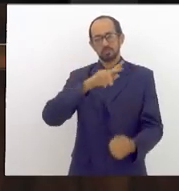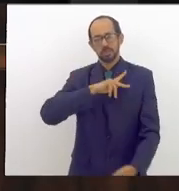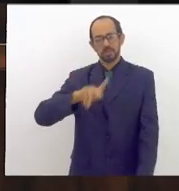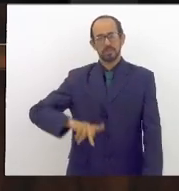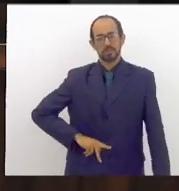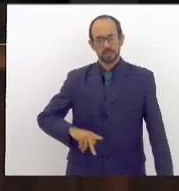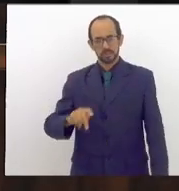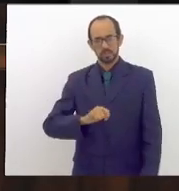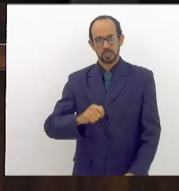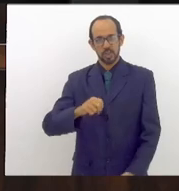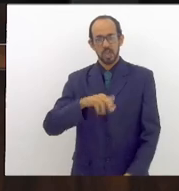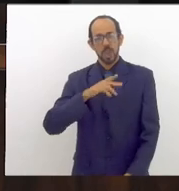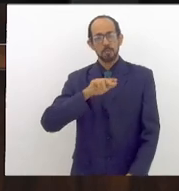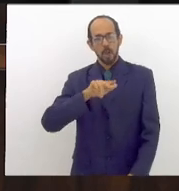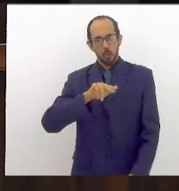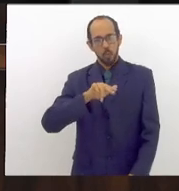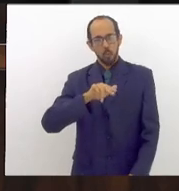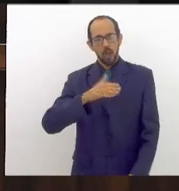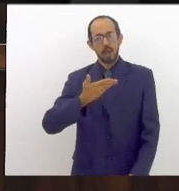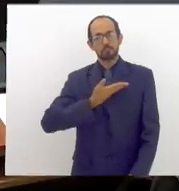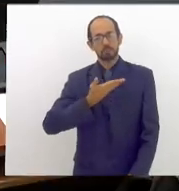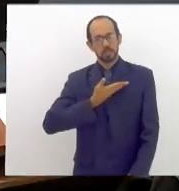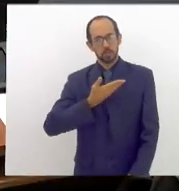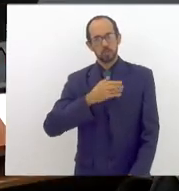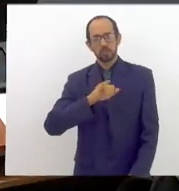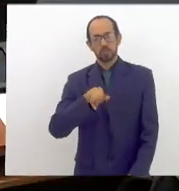amigo Jair Bittencourt